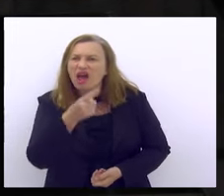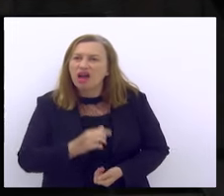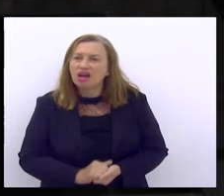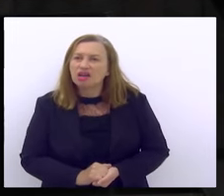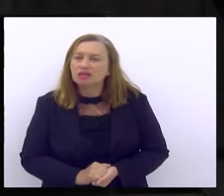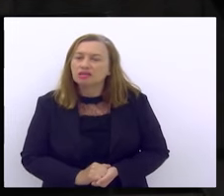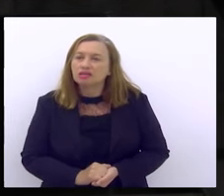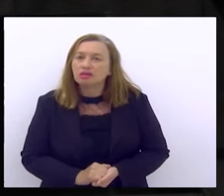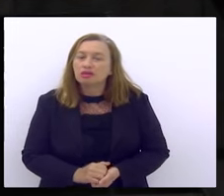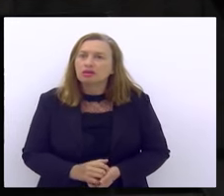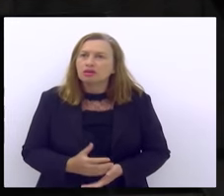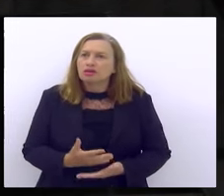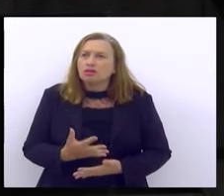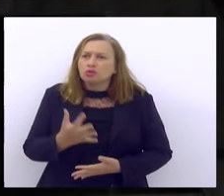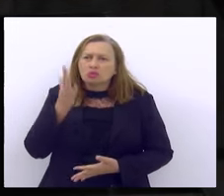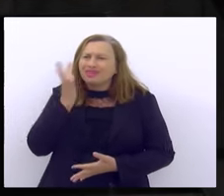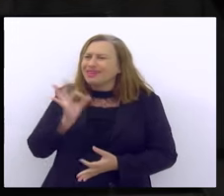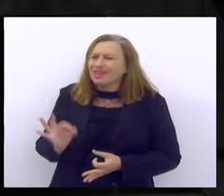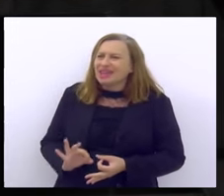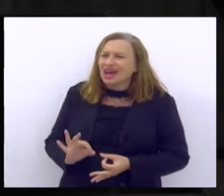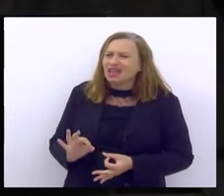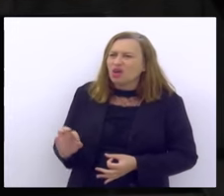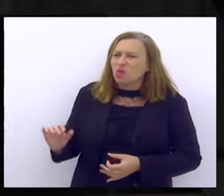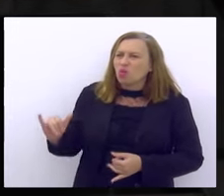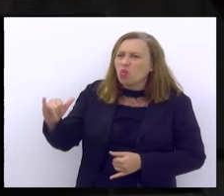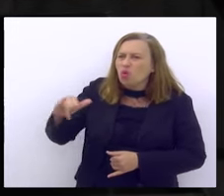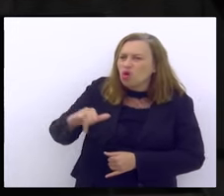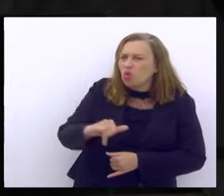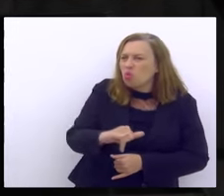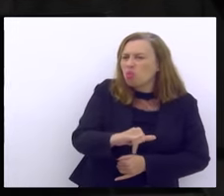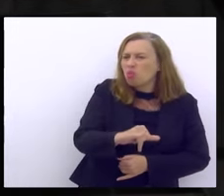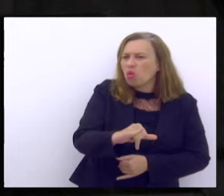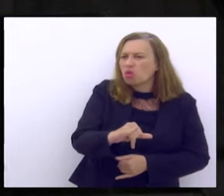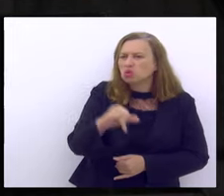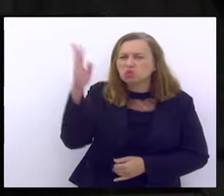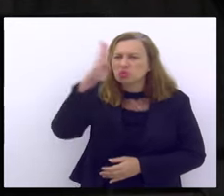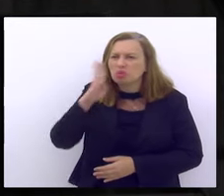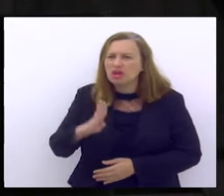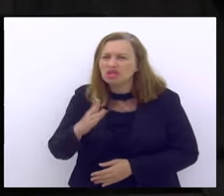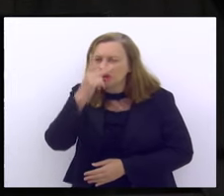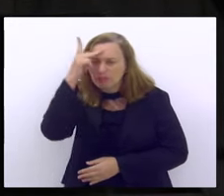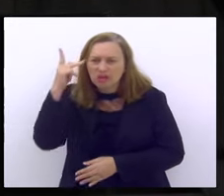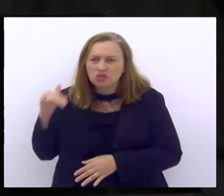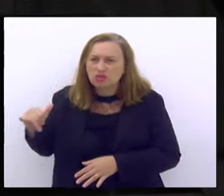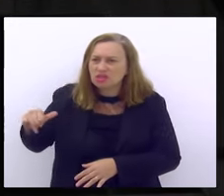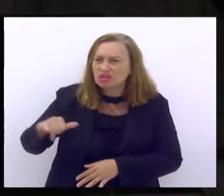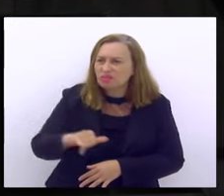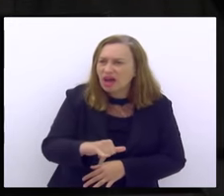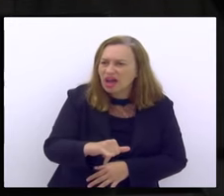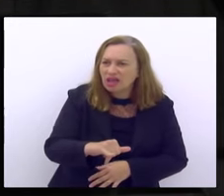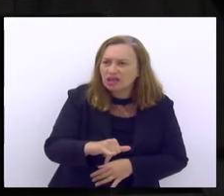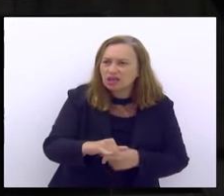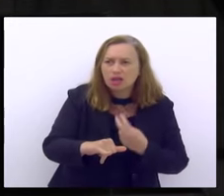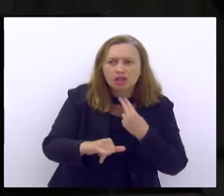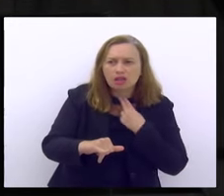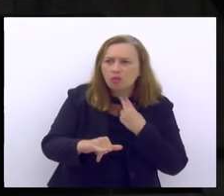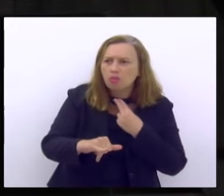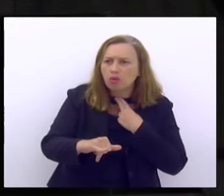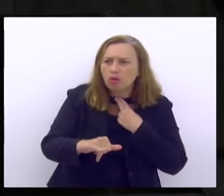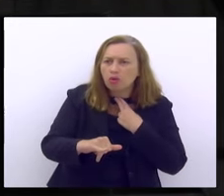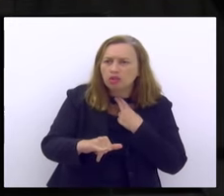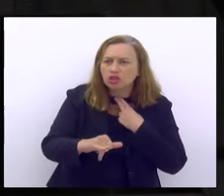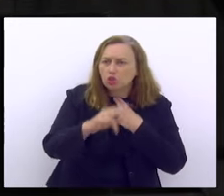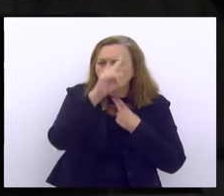fica perplexo porque em nenhum aeroporto do Brasil a pessoa desembarca e não pode pegar o